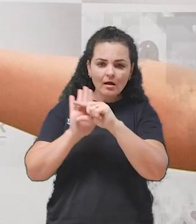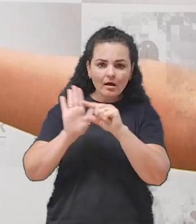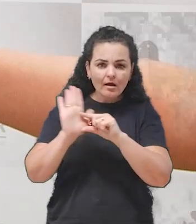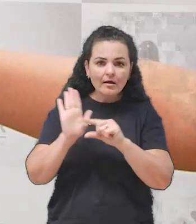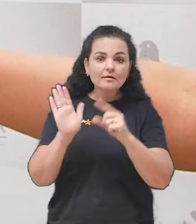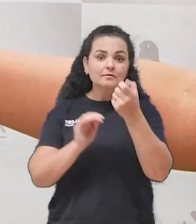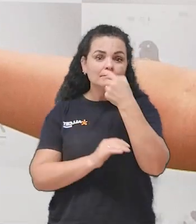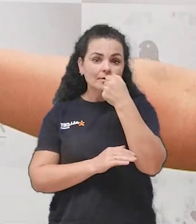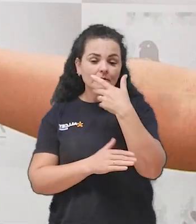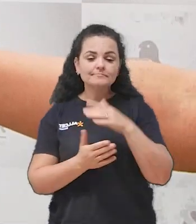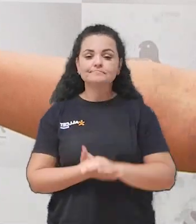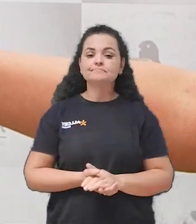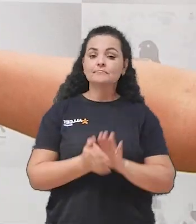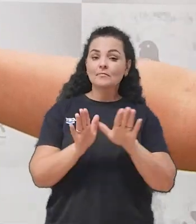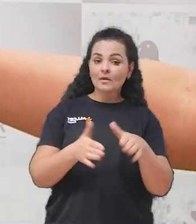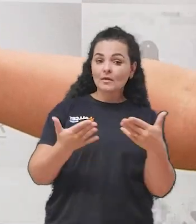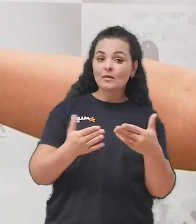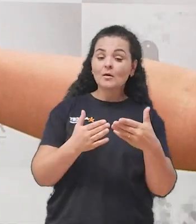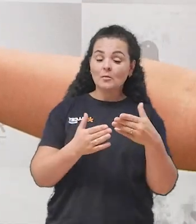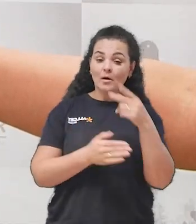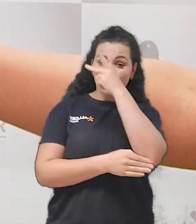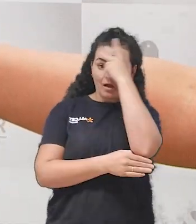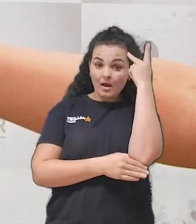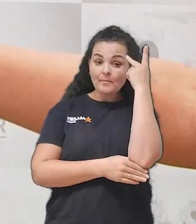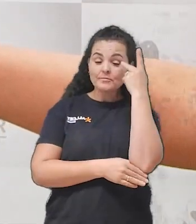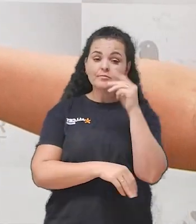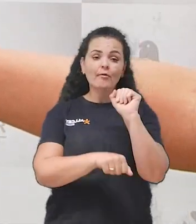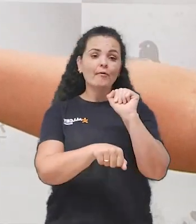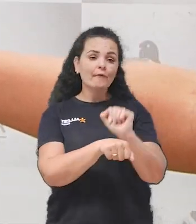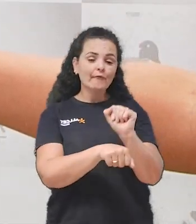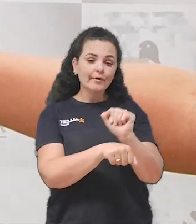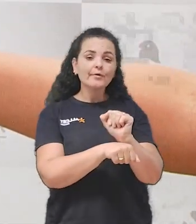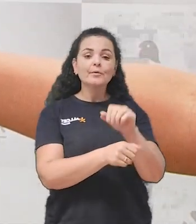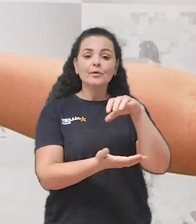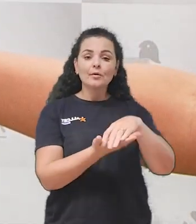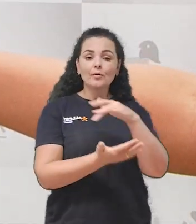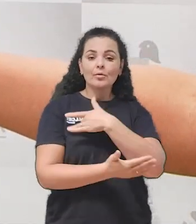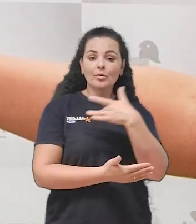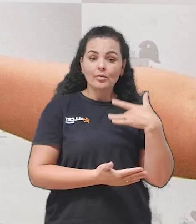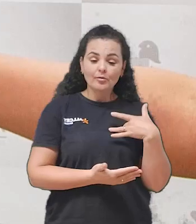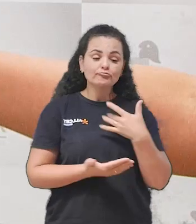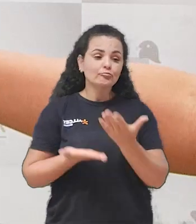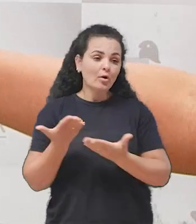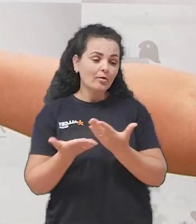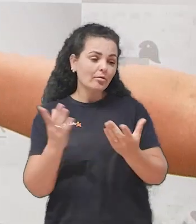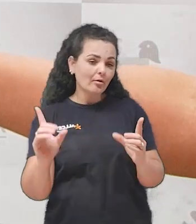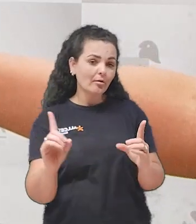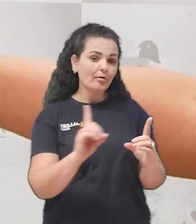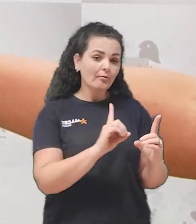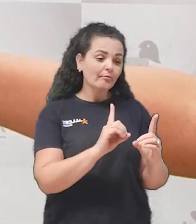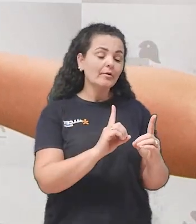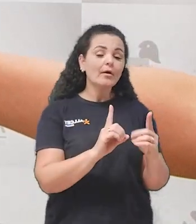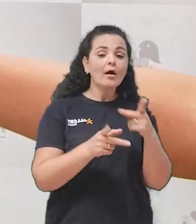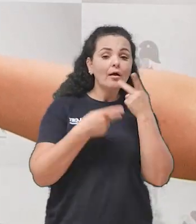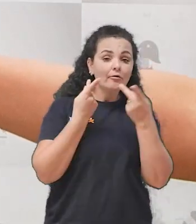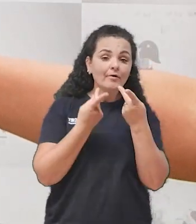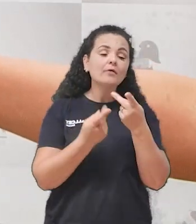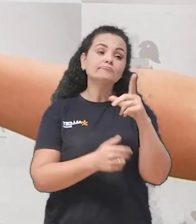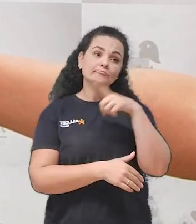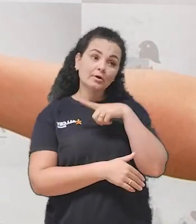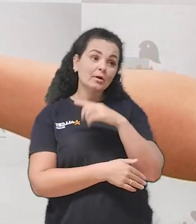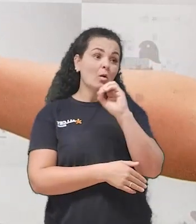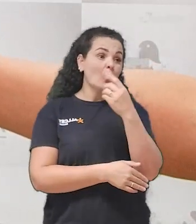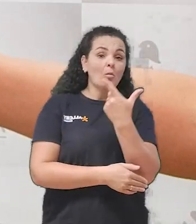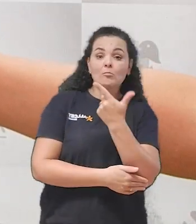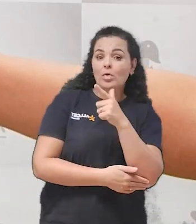falta então o munícipe ele vai lá retira sua senha e fica aguardando até o atendente ele falar se tem ou não tem